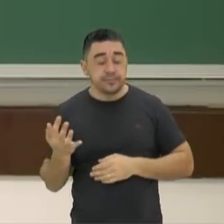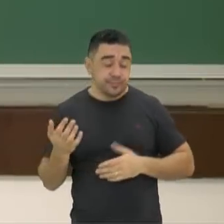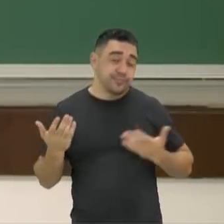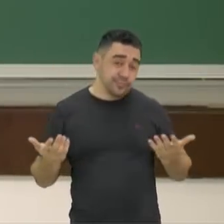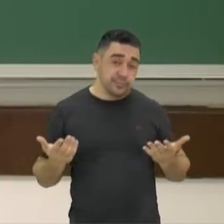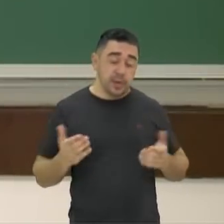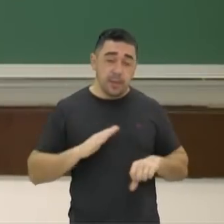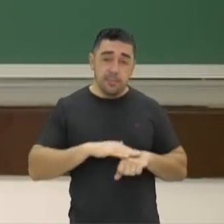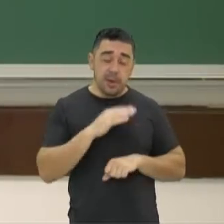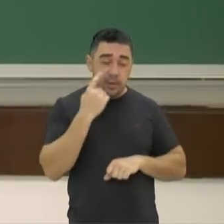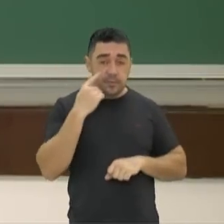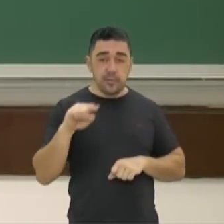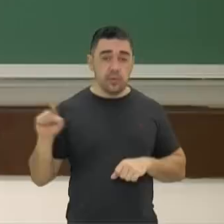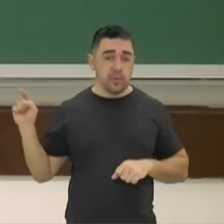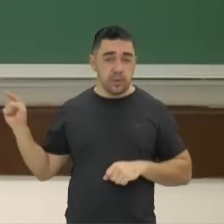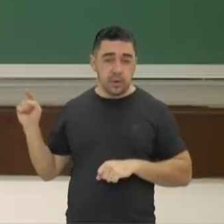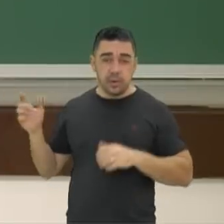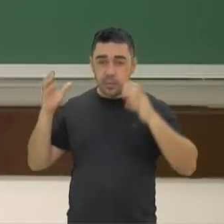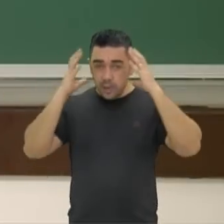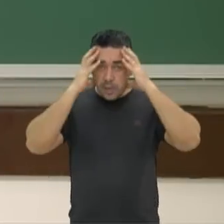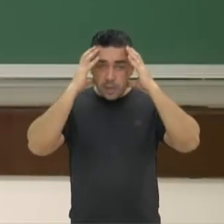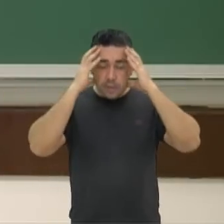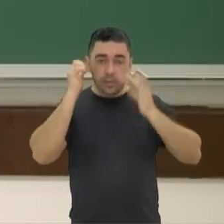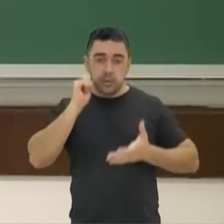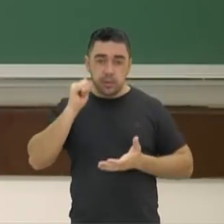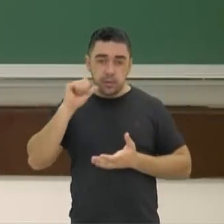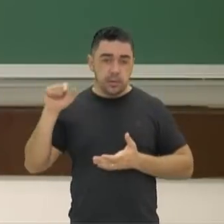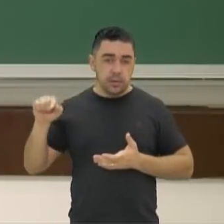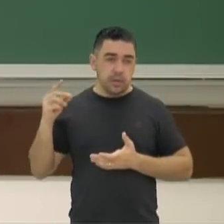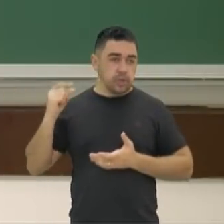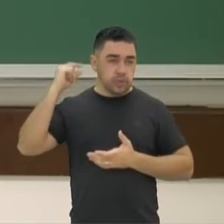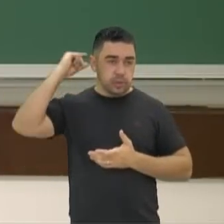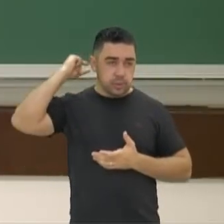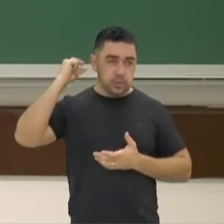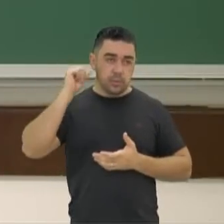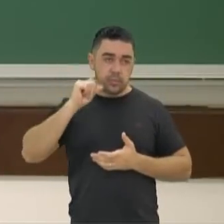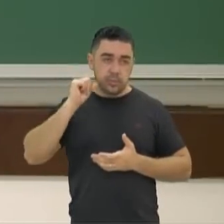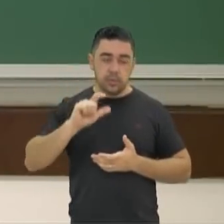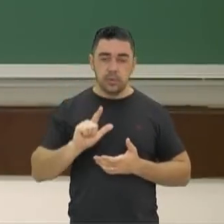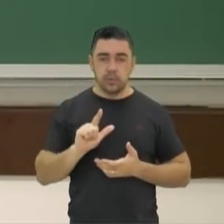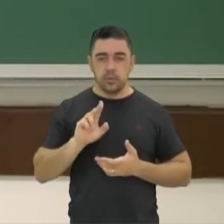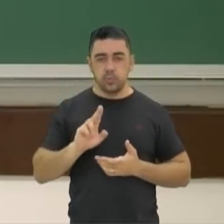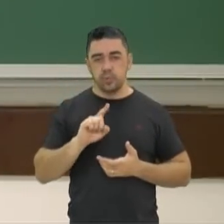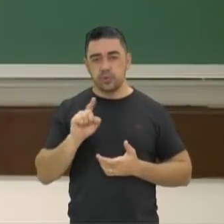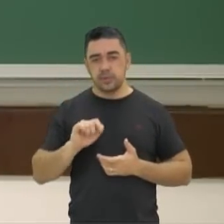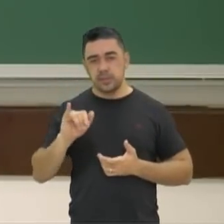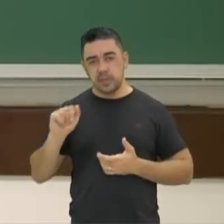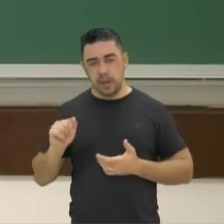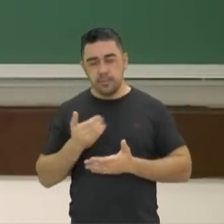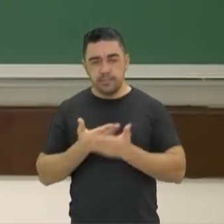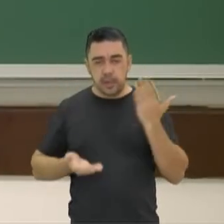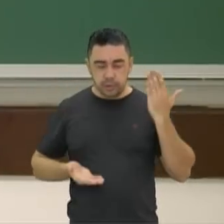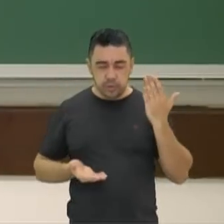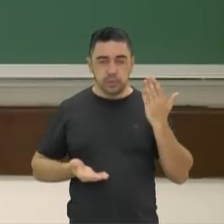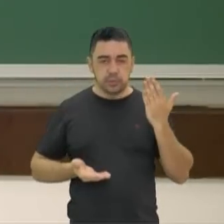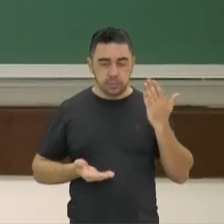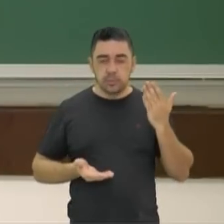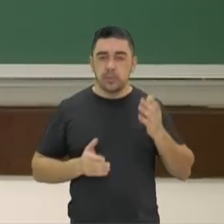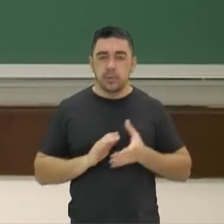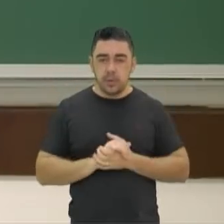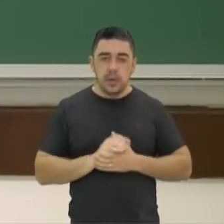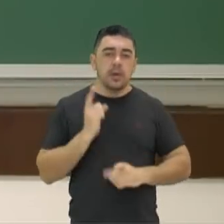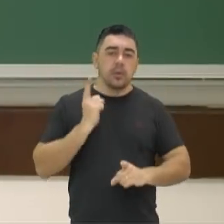que a gente mais ouviu falar foi do crânio mais antigo que a gente tinha aqui, né, da Luzia, do Homo sapiens, que tinha sido perdido no meio disso